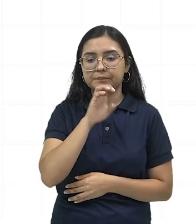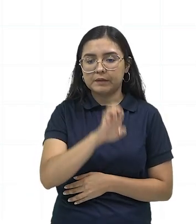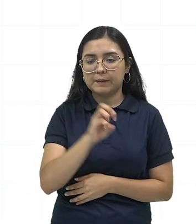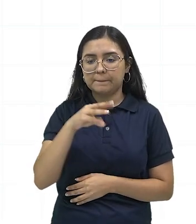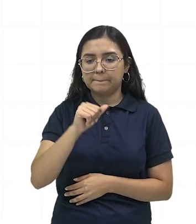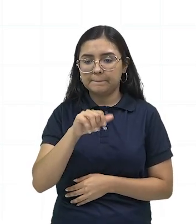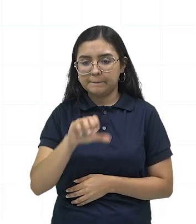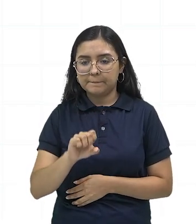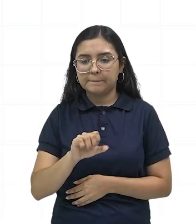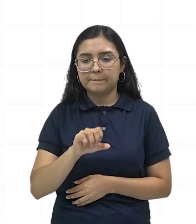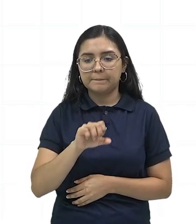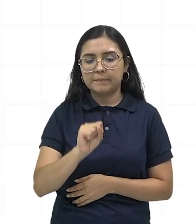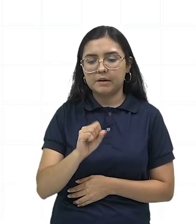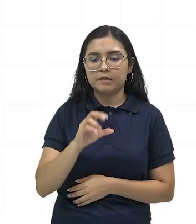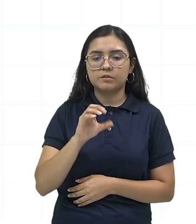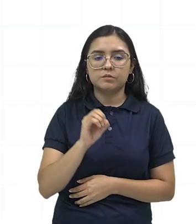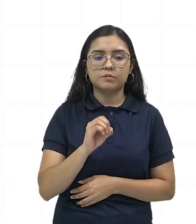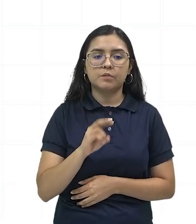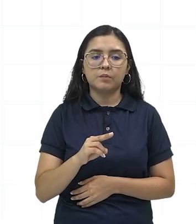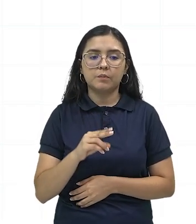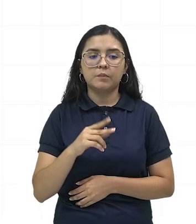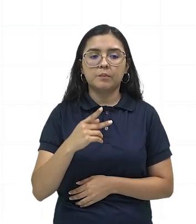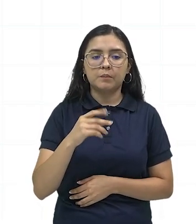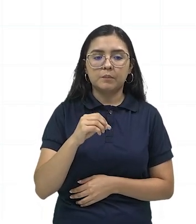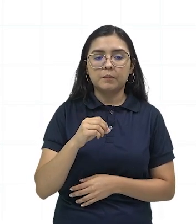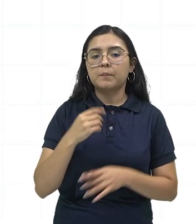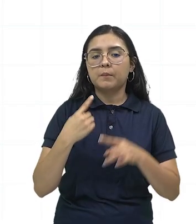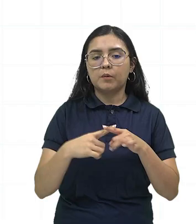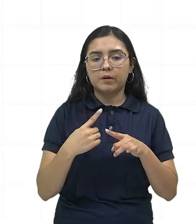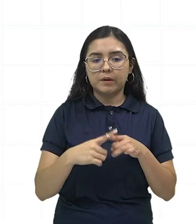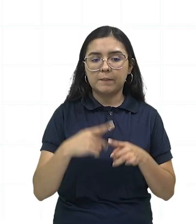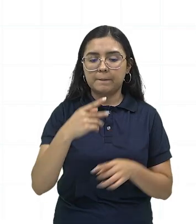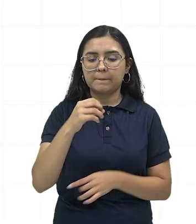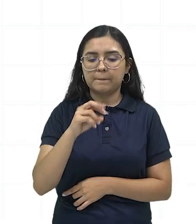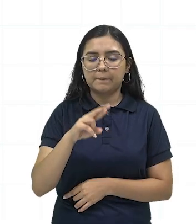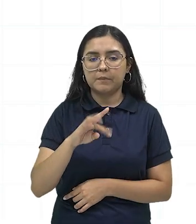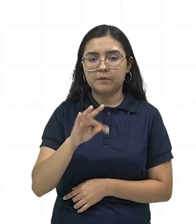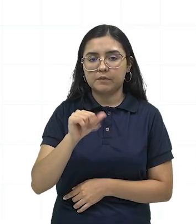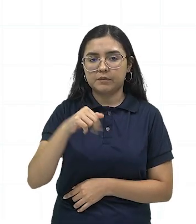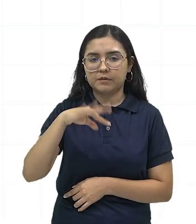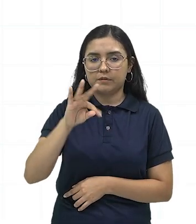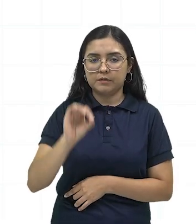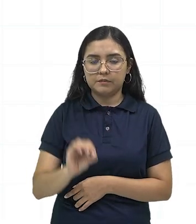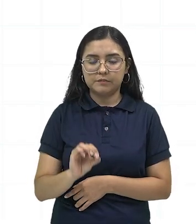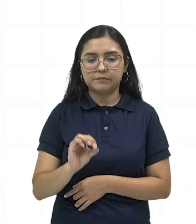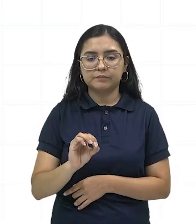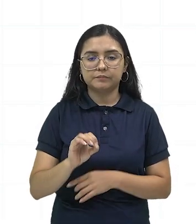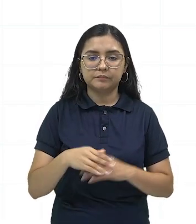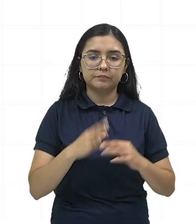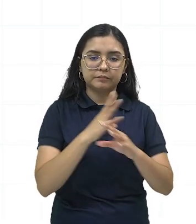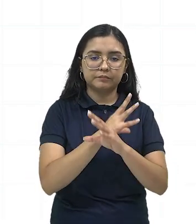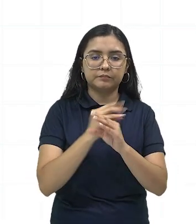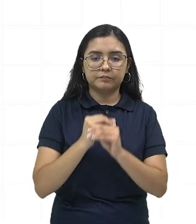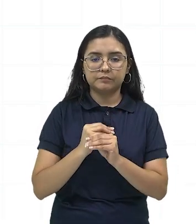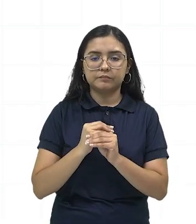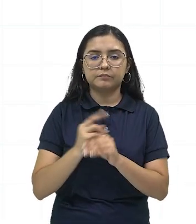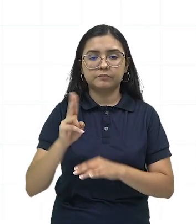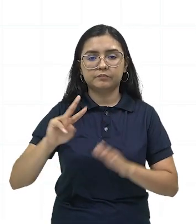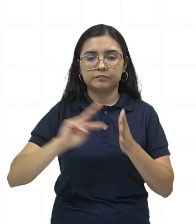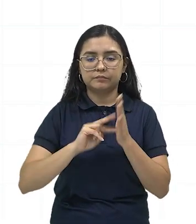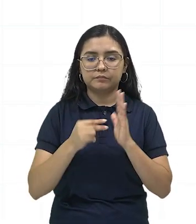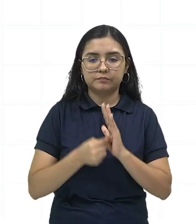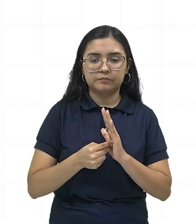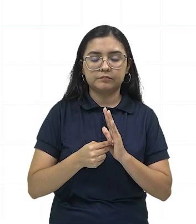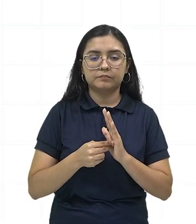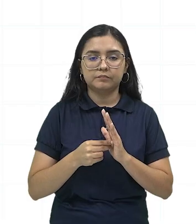ou, porque e portanto. Geralmente uma conjunção ela vai servir para determinado sentido, embora ela possa aparecer